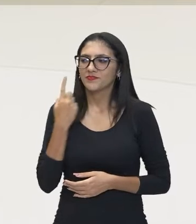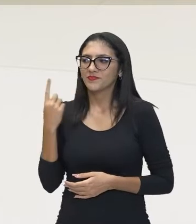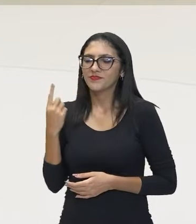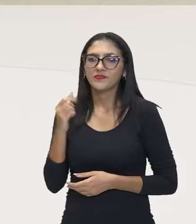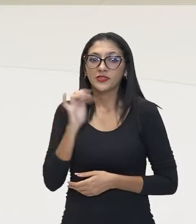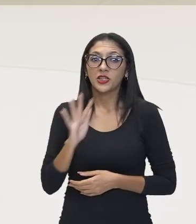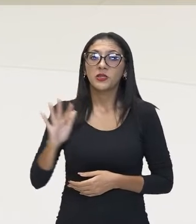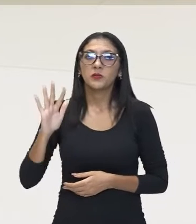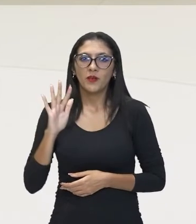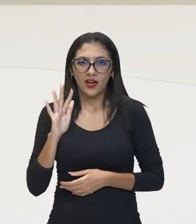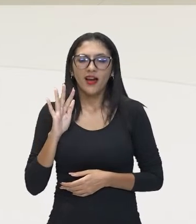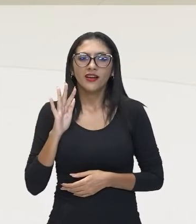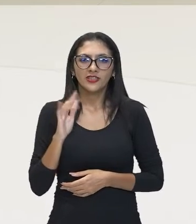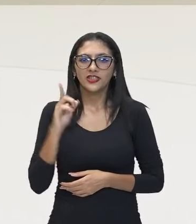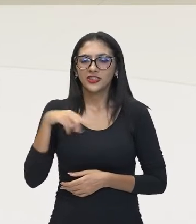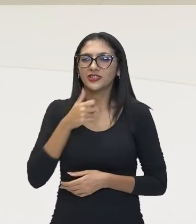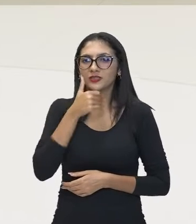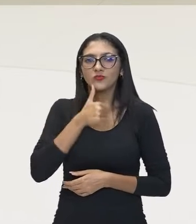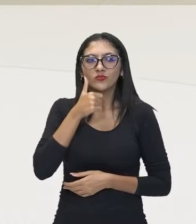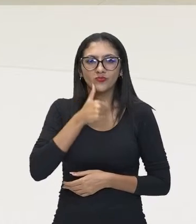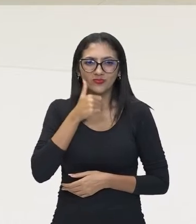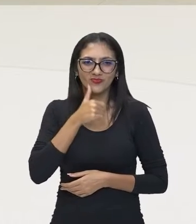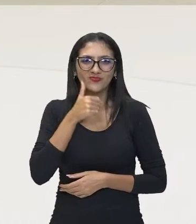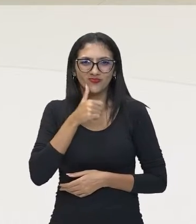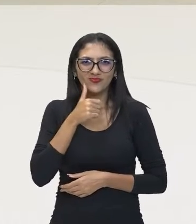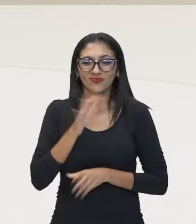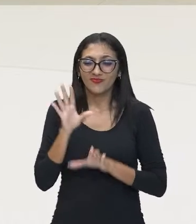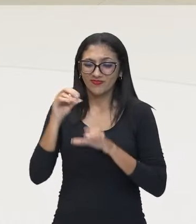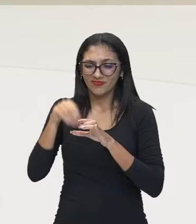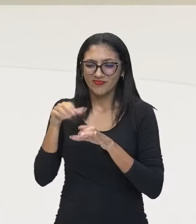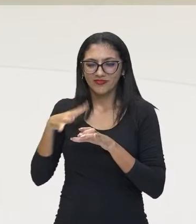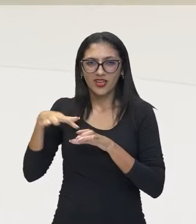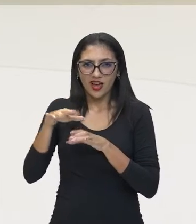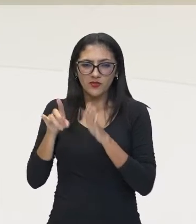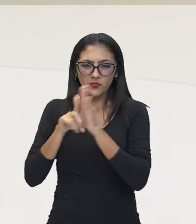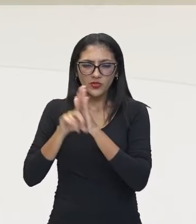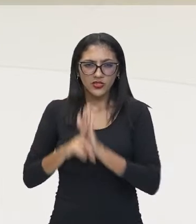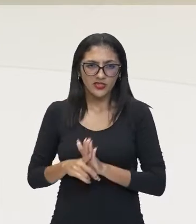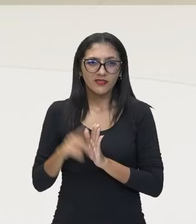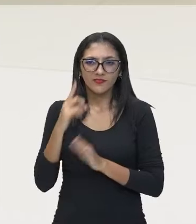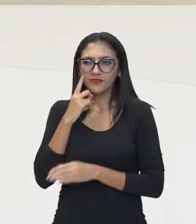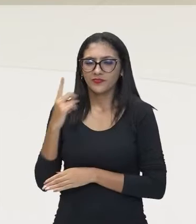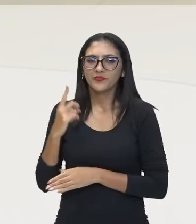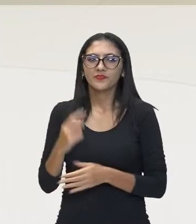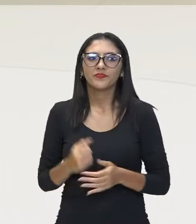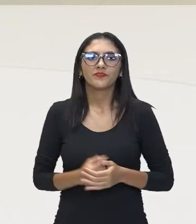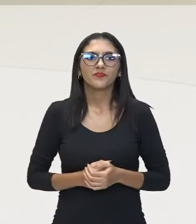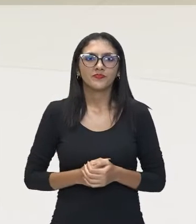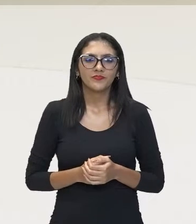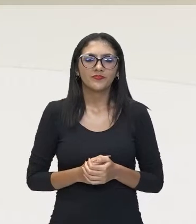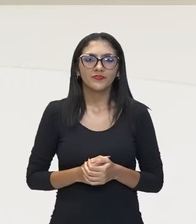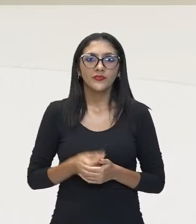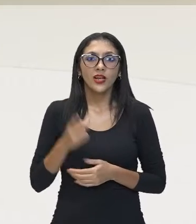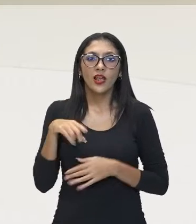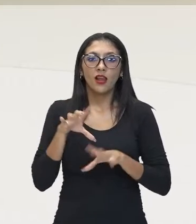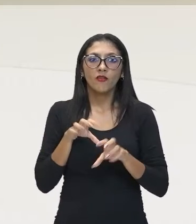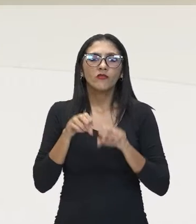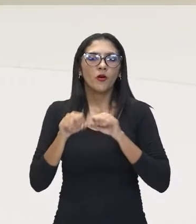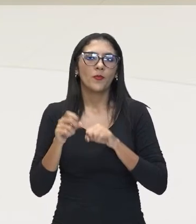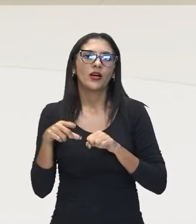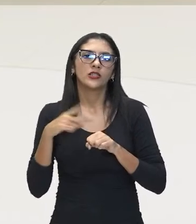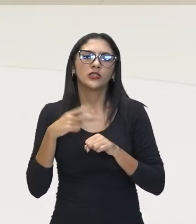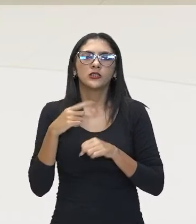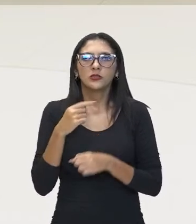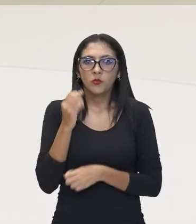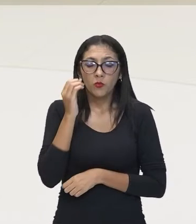imagem original da Marie Curie em laboratório, tá? E a formação da Marie, né, ela foi conhecida